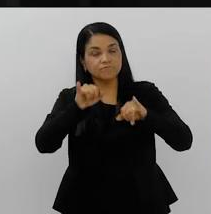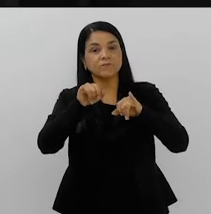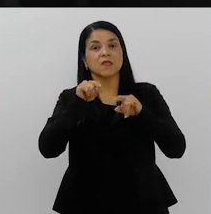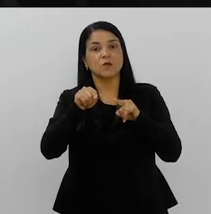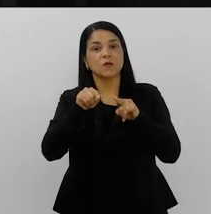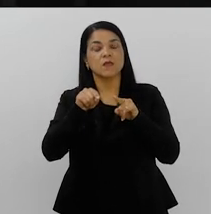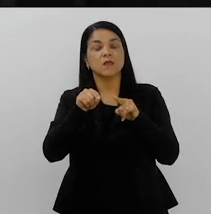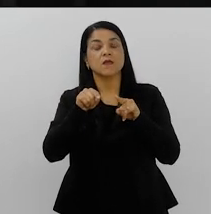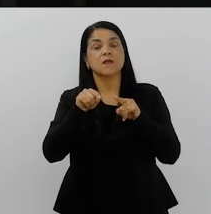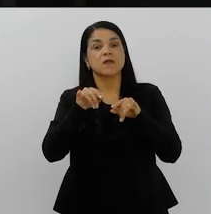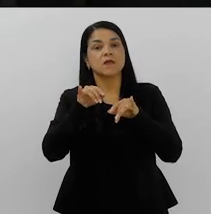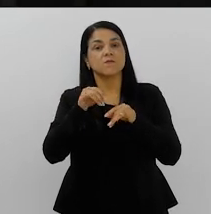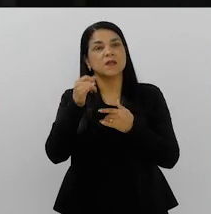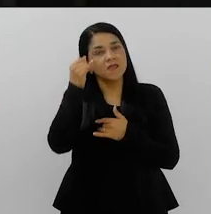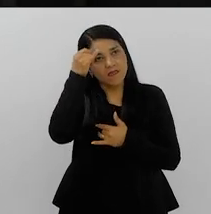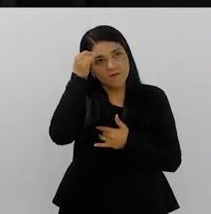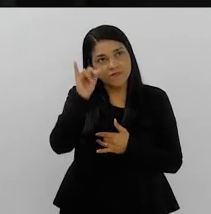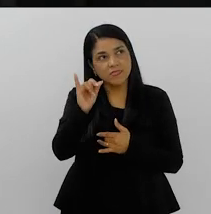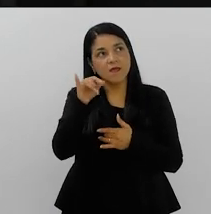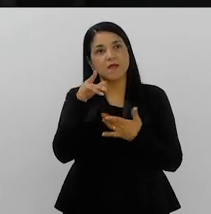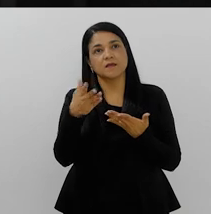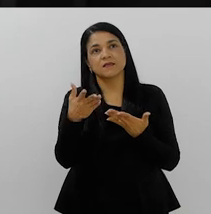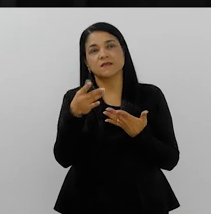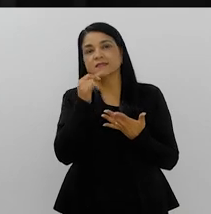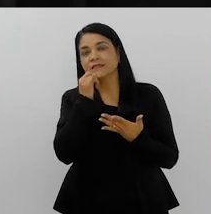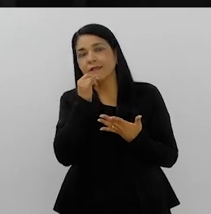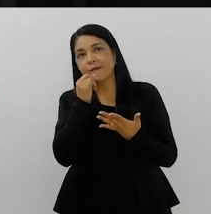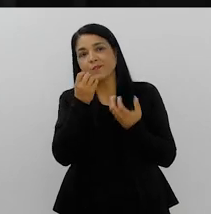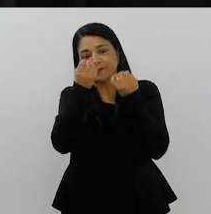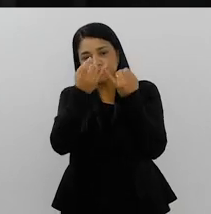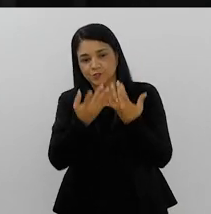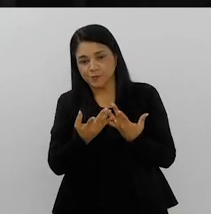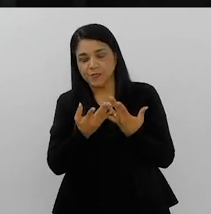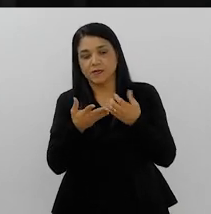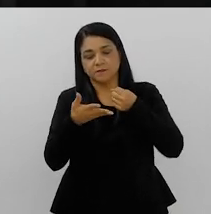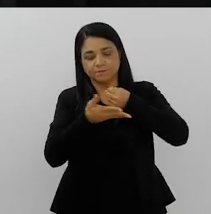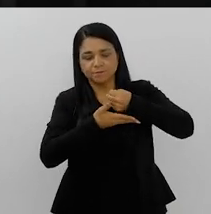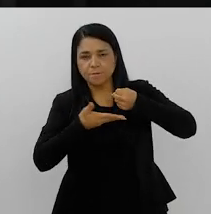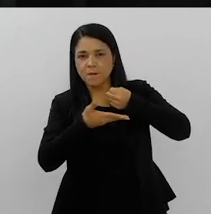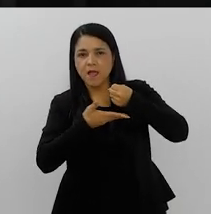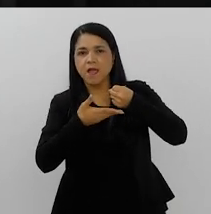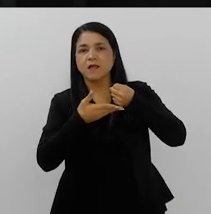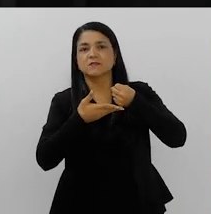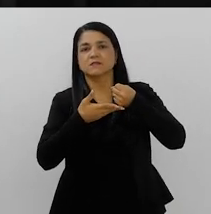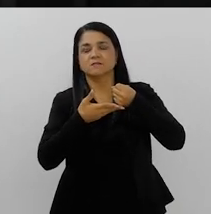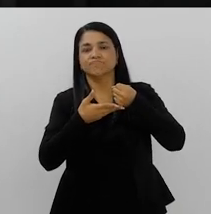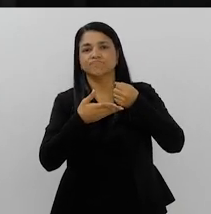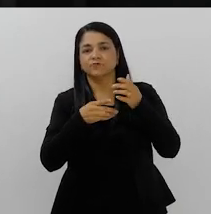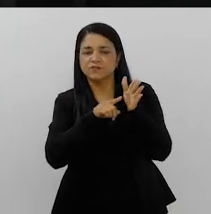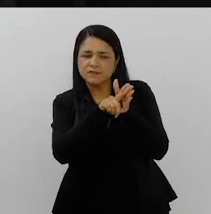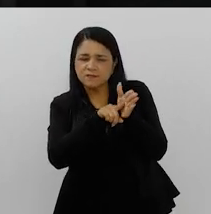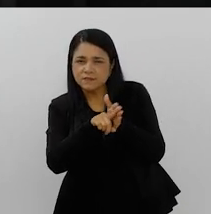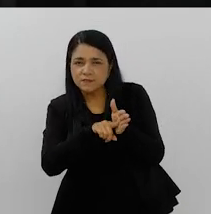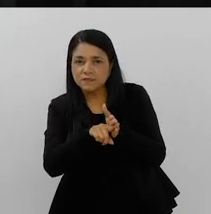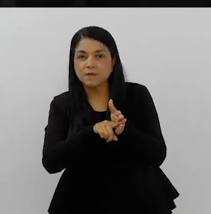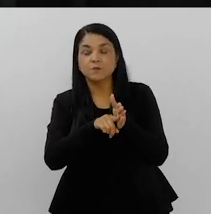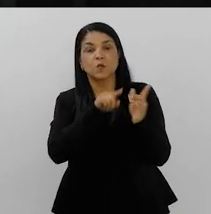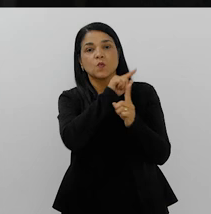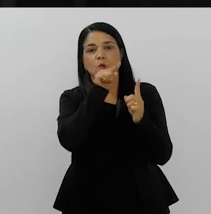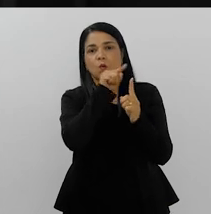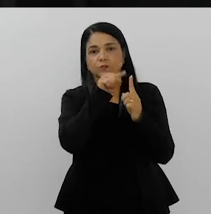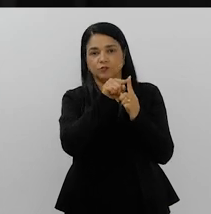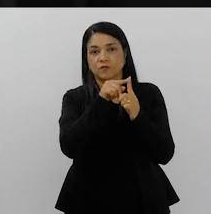sempre a prevenção secundária então a gente acaba falando um pouco da prevenção primária também como você tocou mas o grande